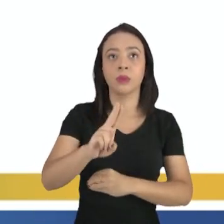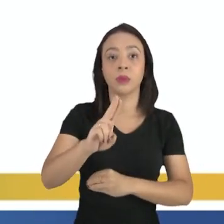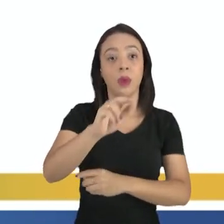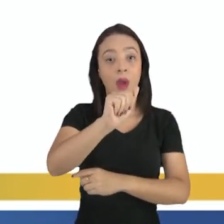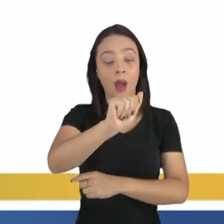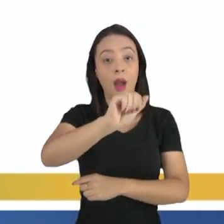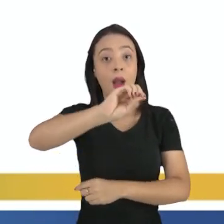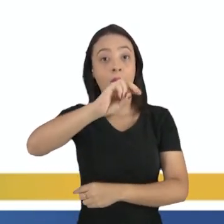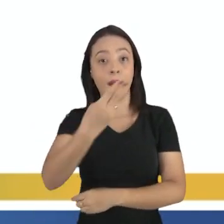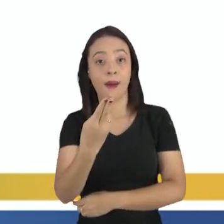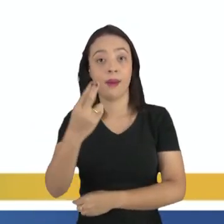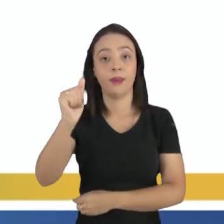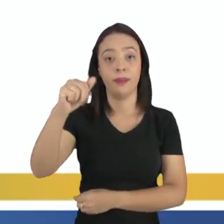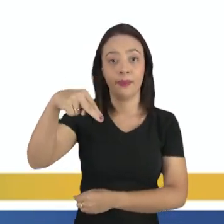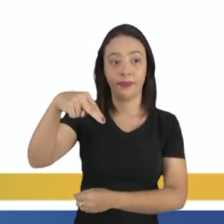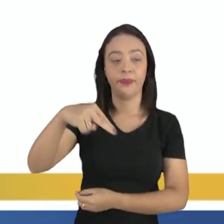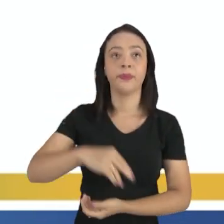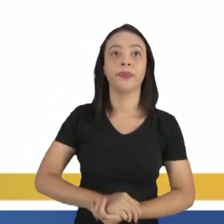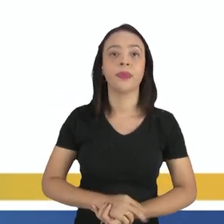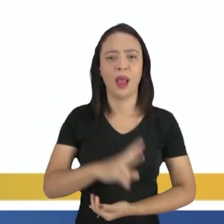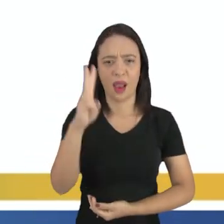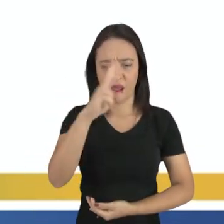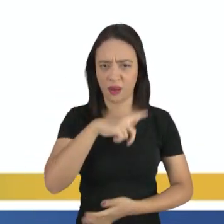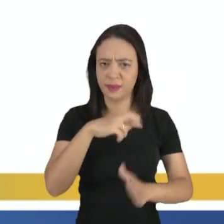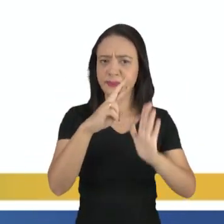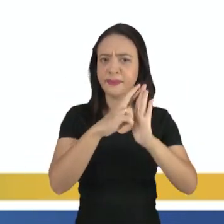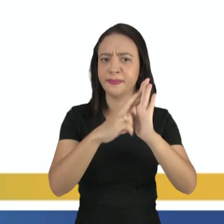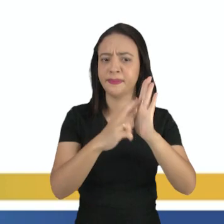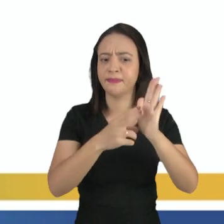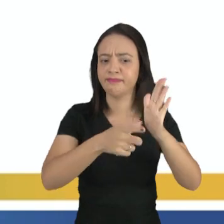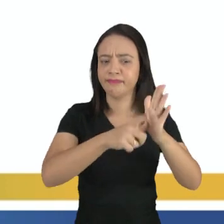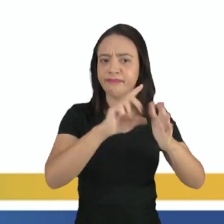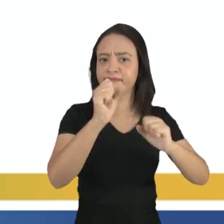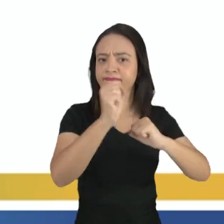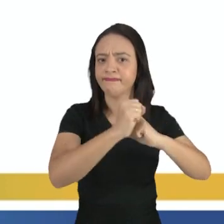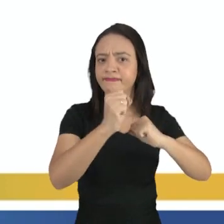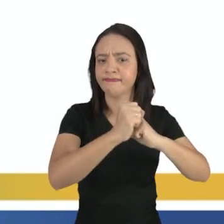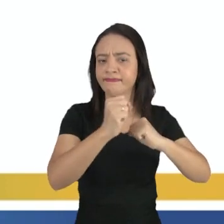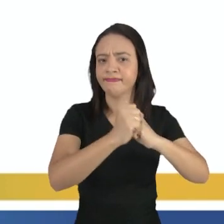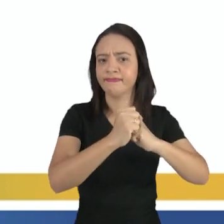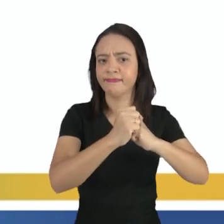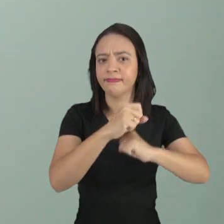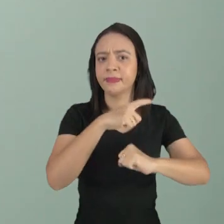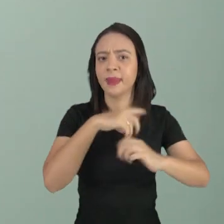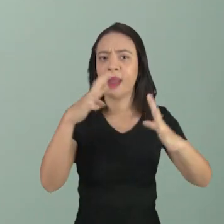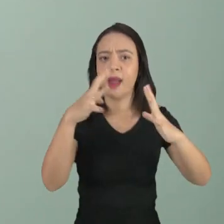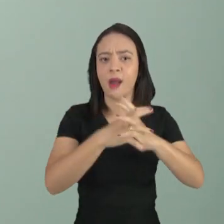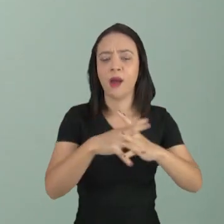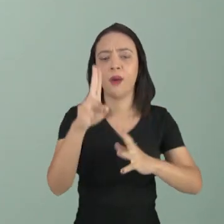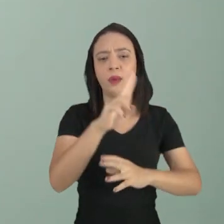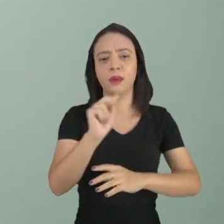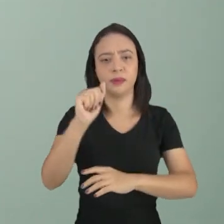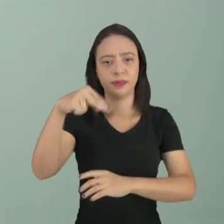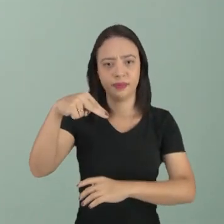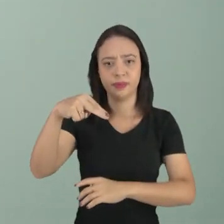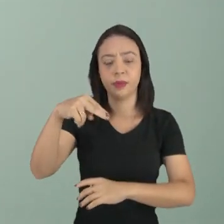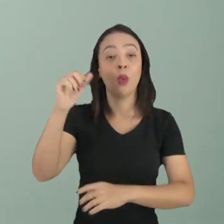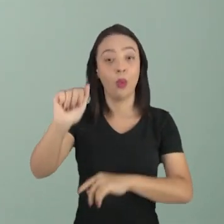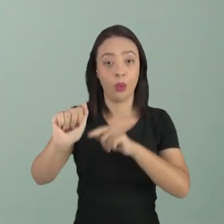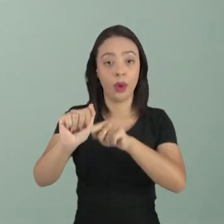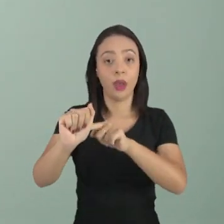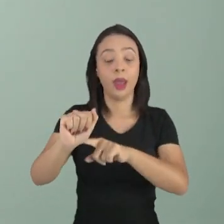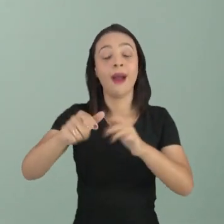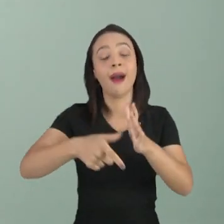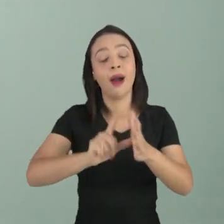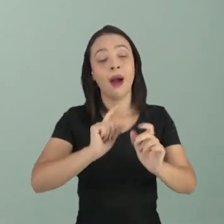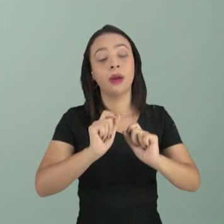artigo correto a ou an. Lembra da regrinha? Antes de substantivos com consoante, a gente usa o a. Antes de